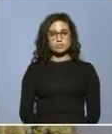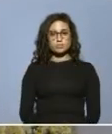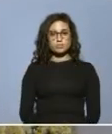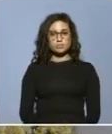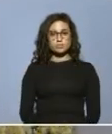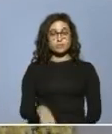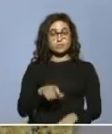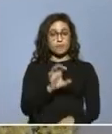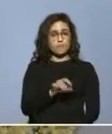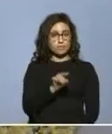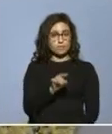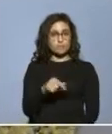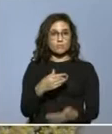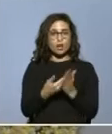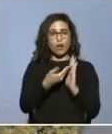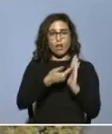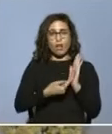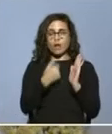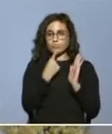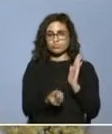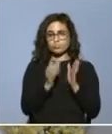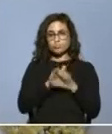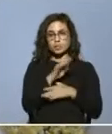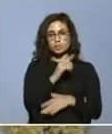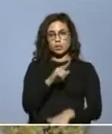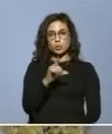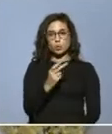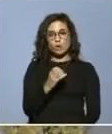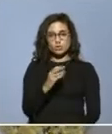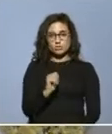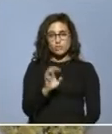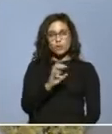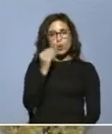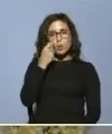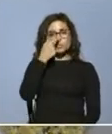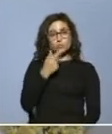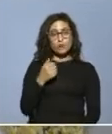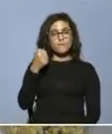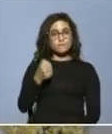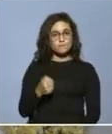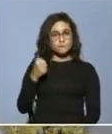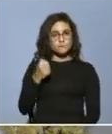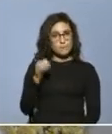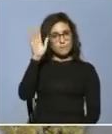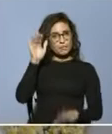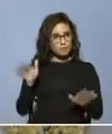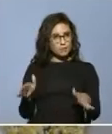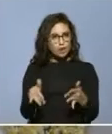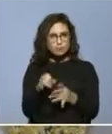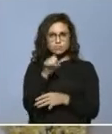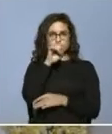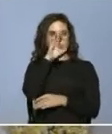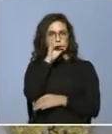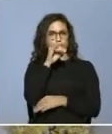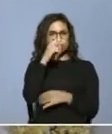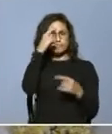Deste modo se refere São Lucas à forma como os pastores foram surpreendidos na noite de